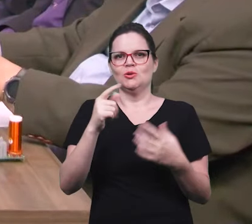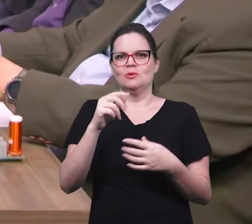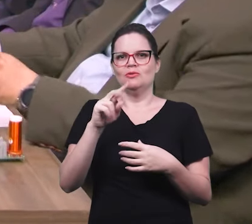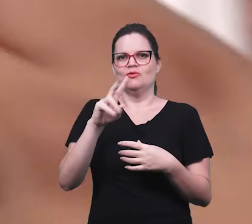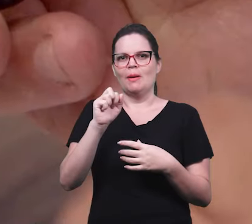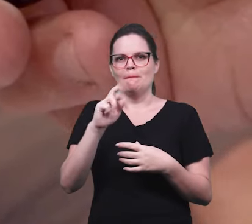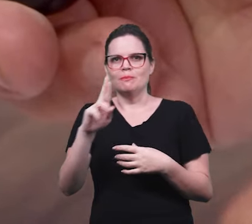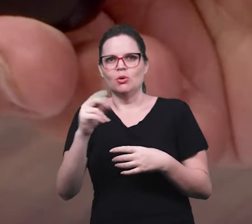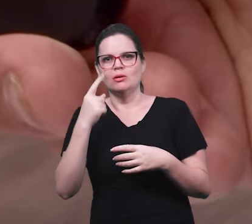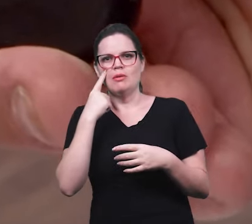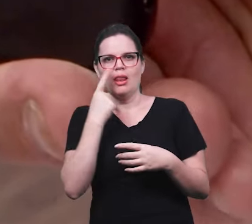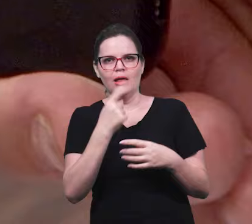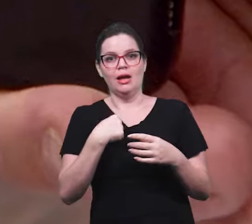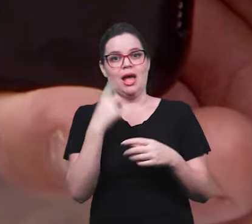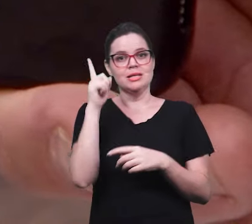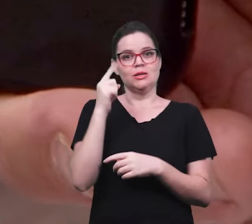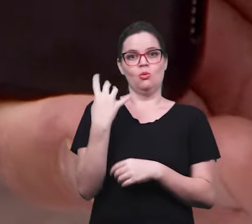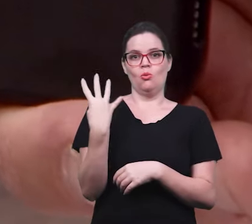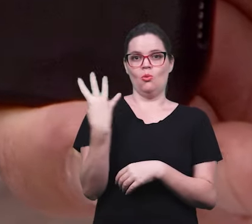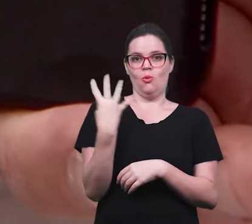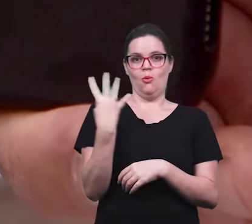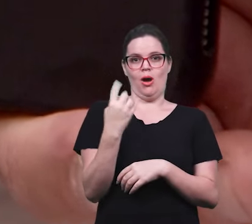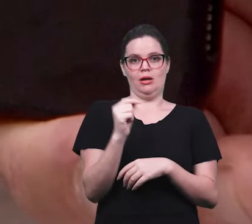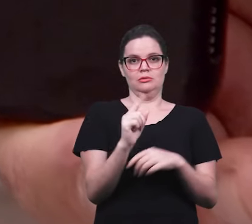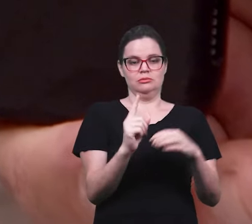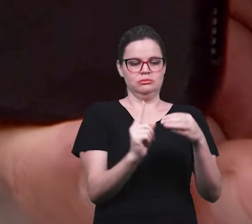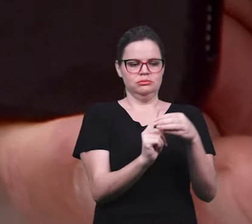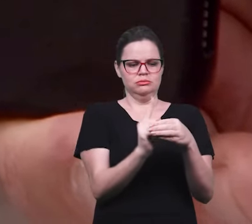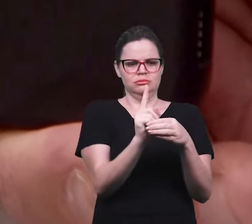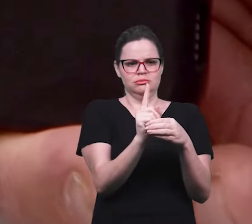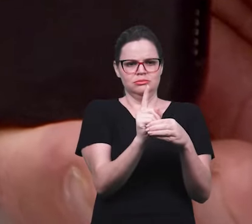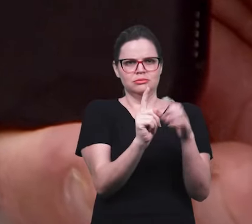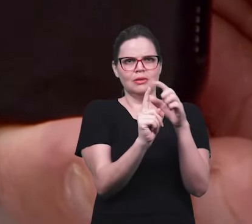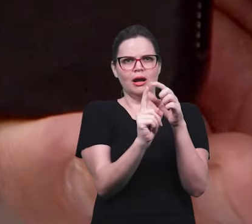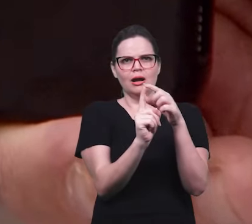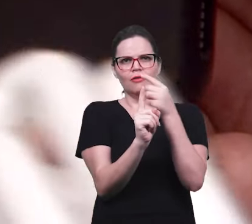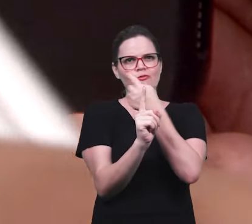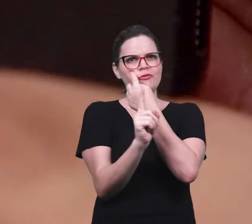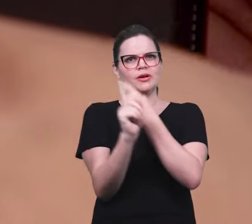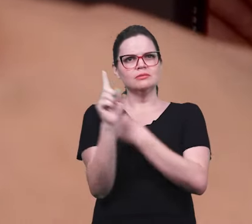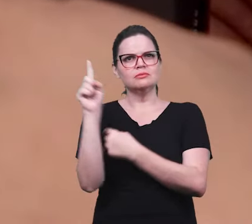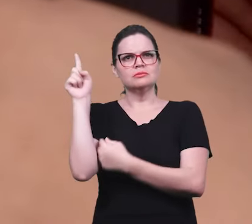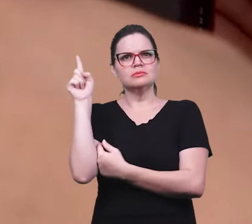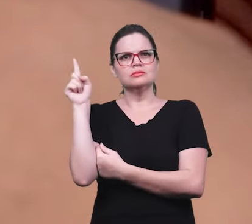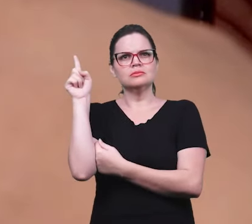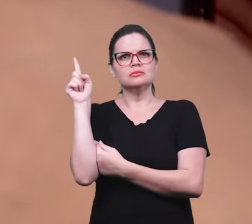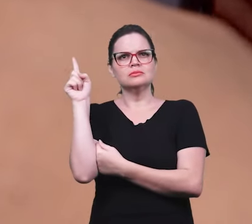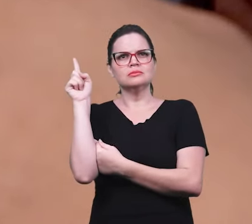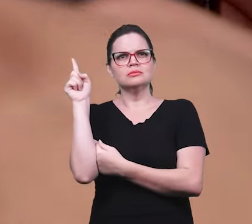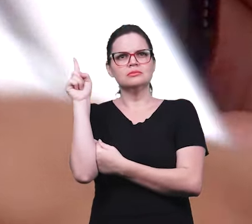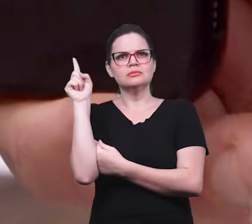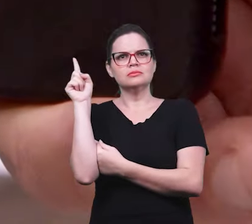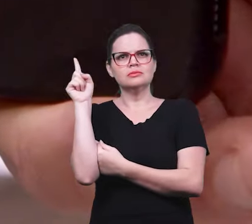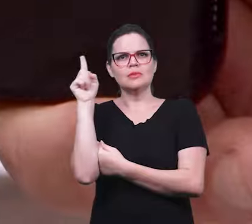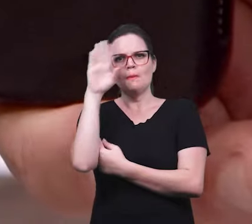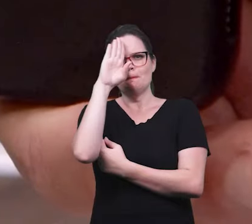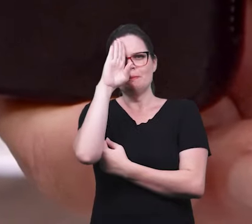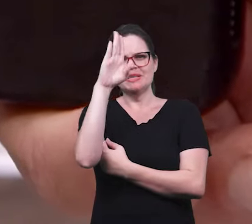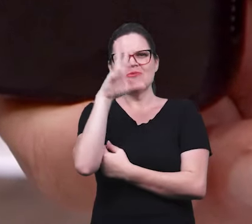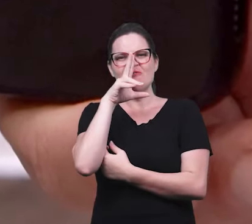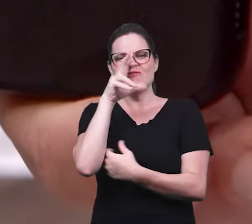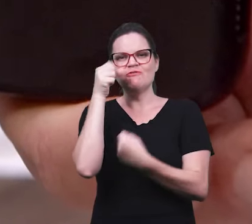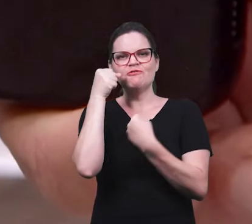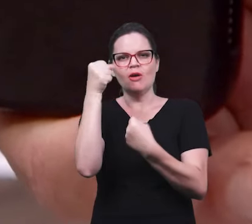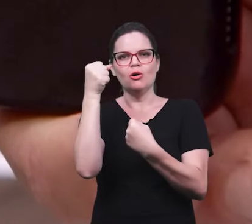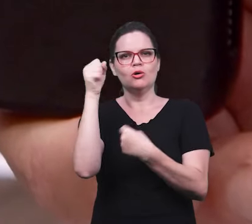ó, que está sendo, olha lá, tá vendo? Aqui, ó, é o plasma da energia. Então aqui